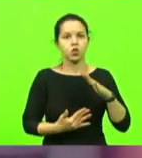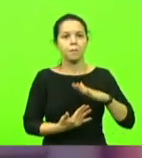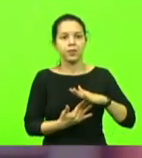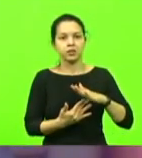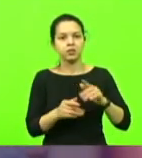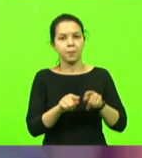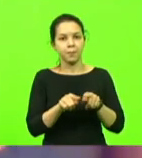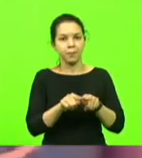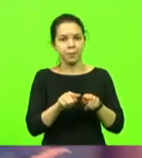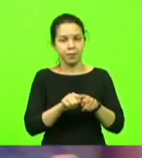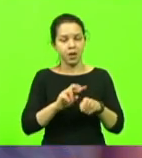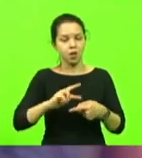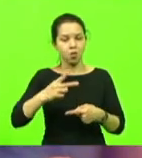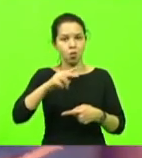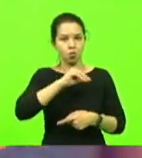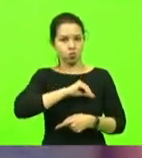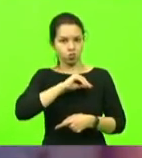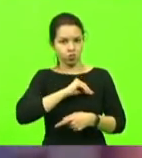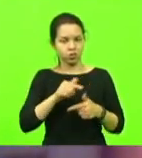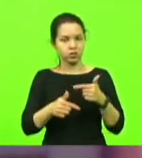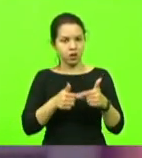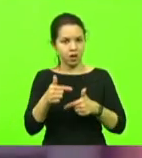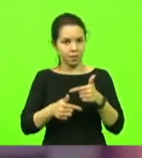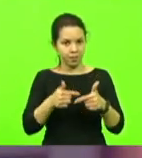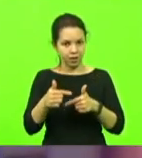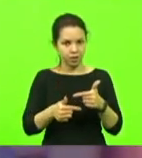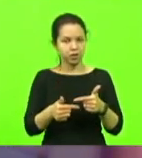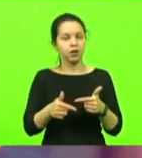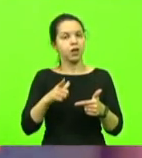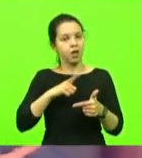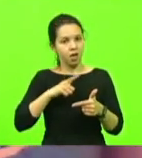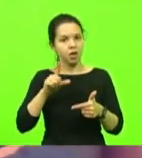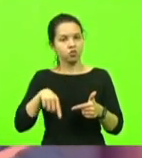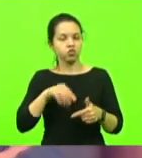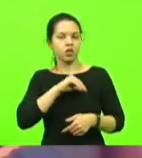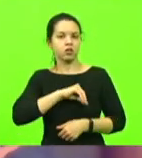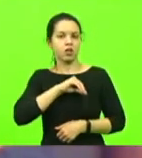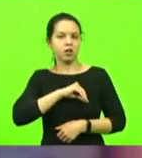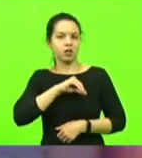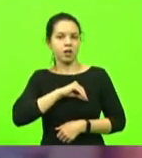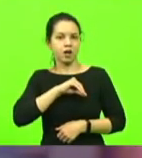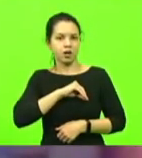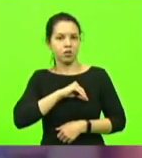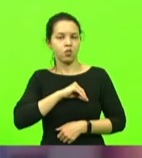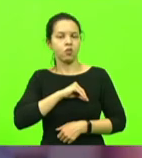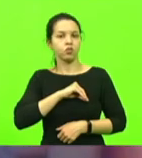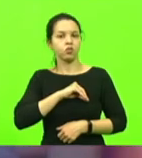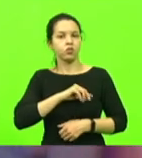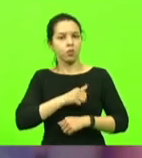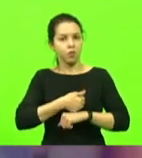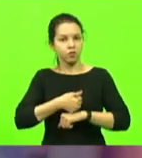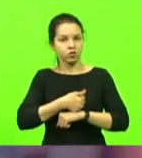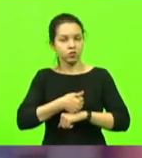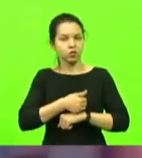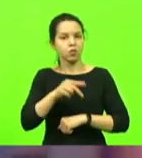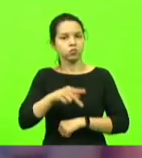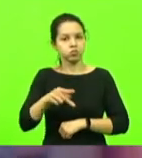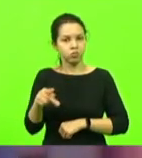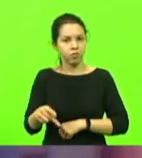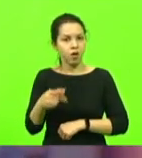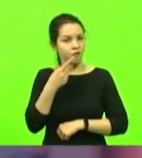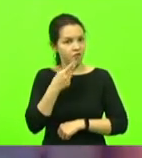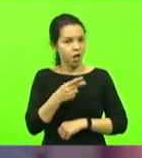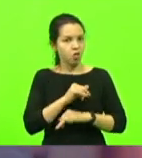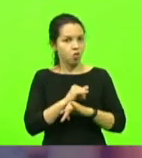de carreira, estou falando de piso na carreira. E não estou falando daquele anúncio que o governador